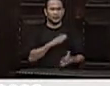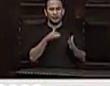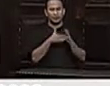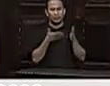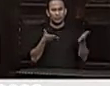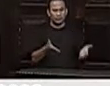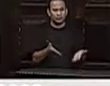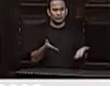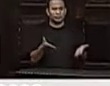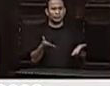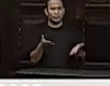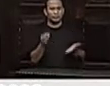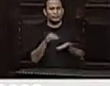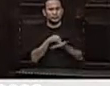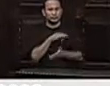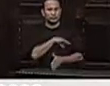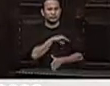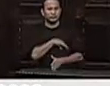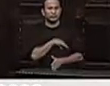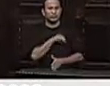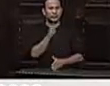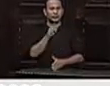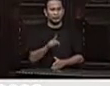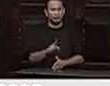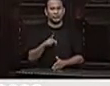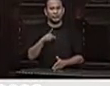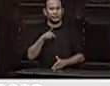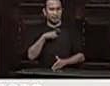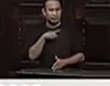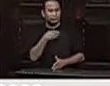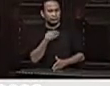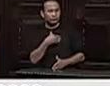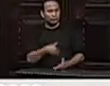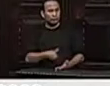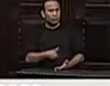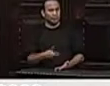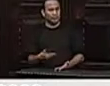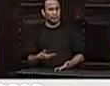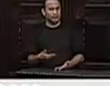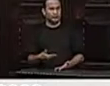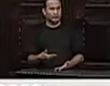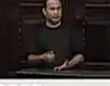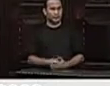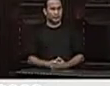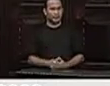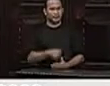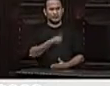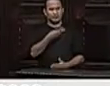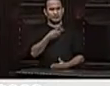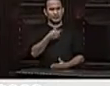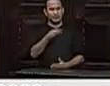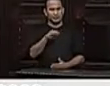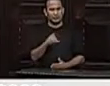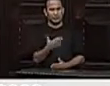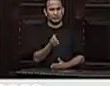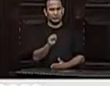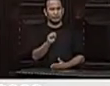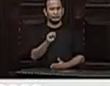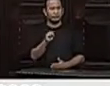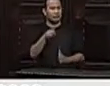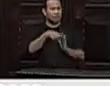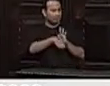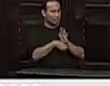não acertou o salário. Aposentados estão passando fome. E nós vamos destinar 137 milhões a emendas